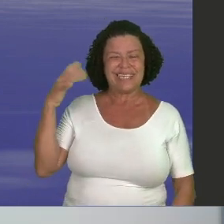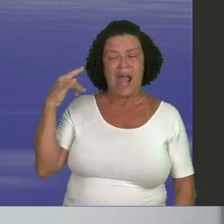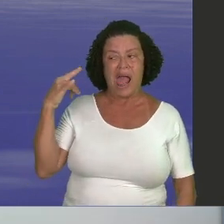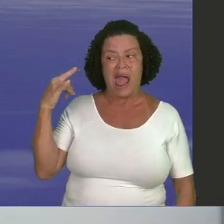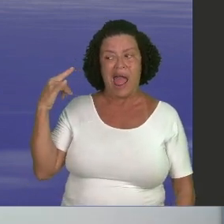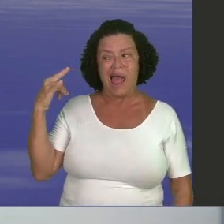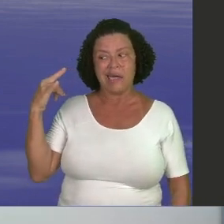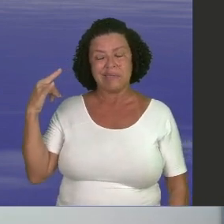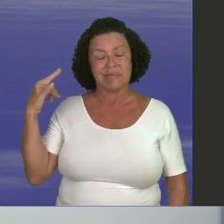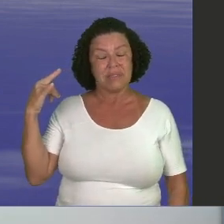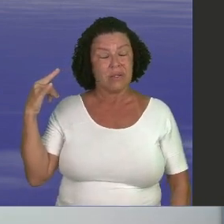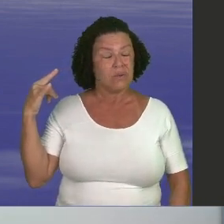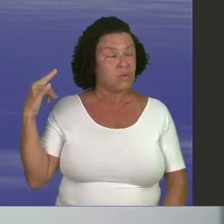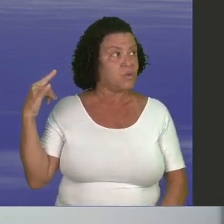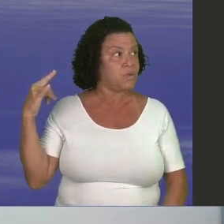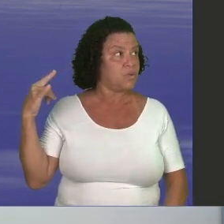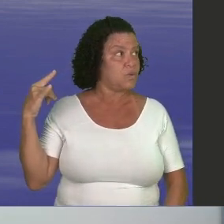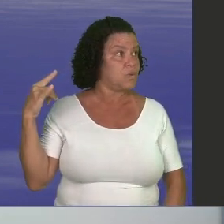que ter